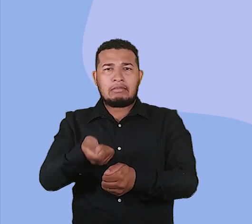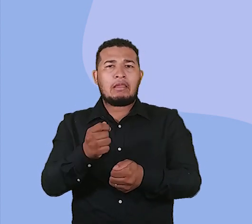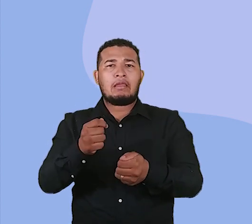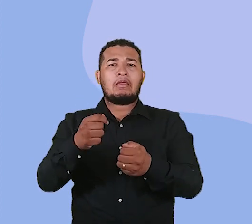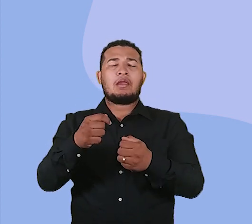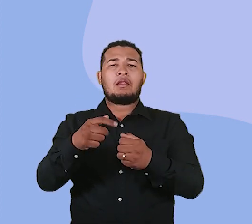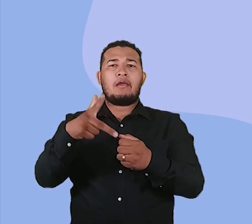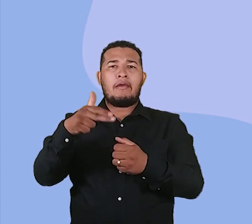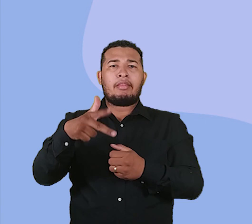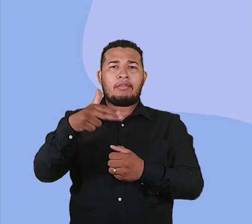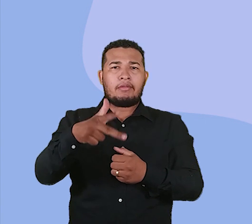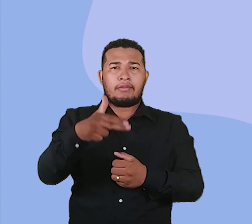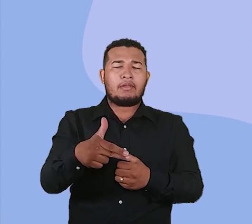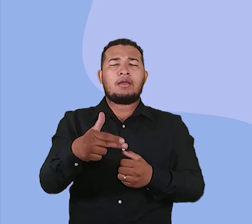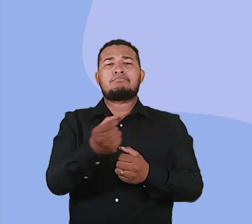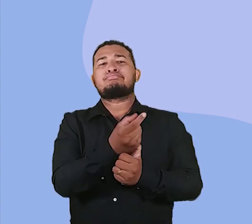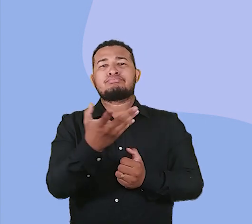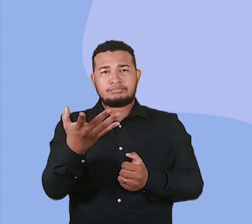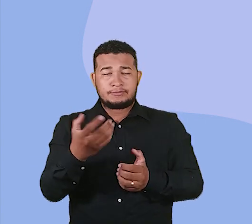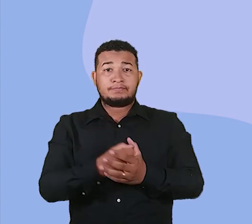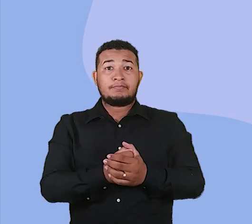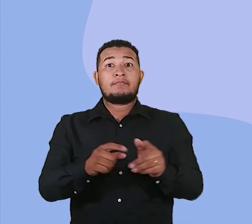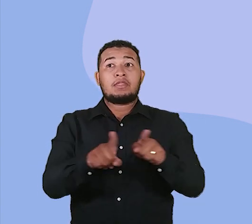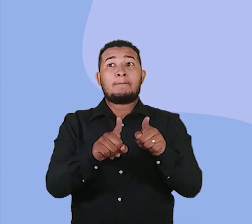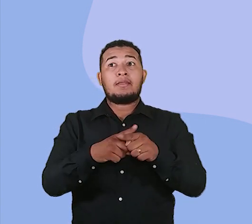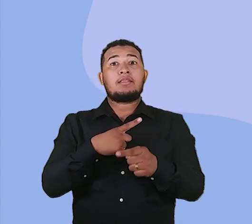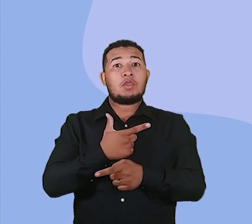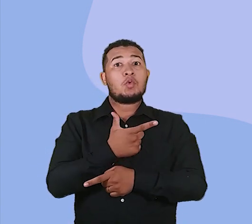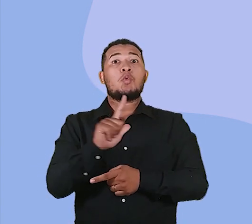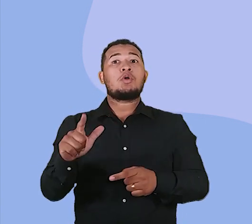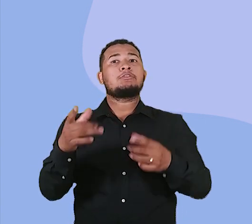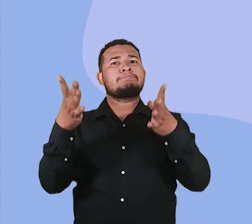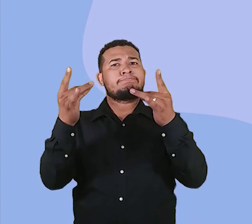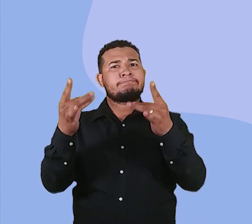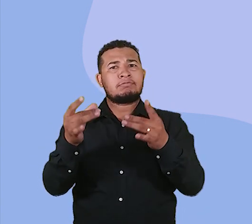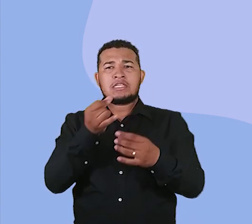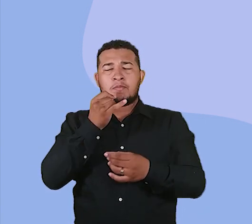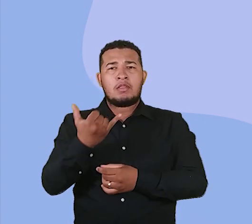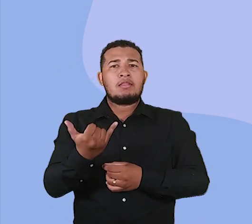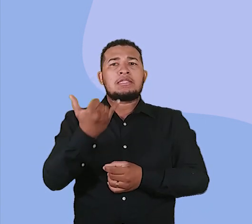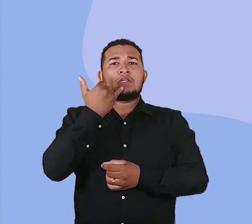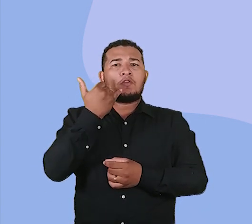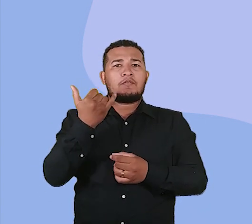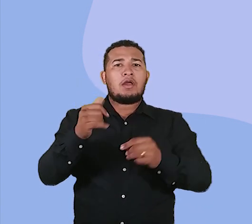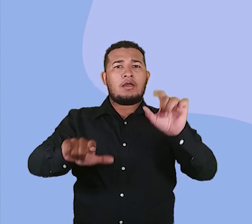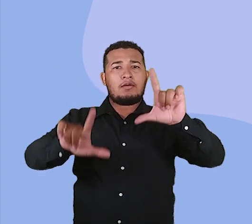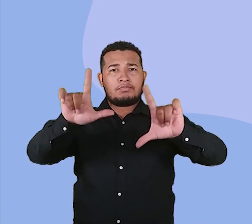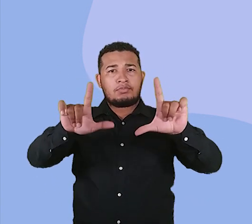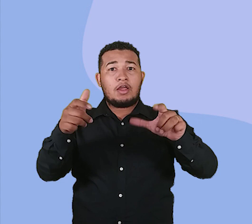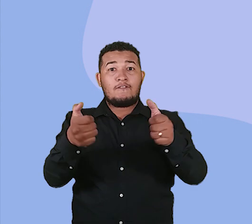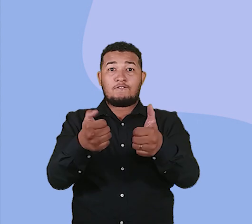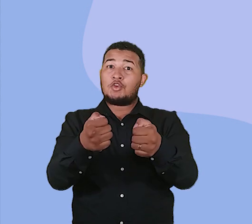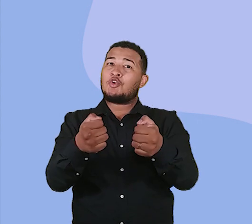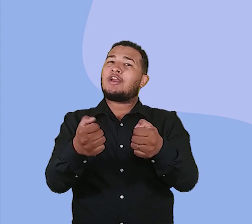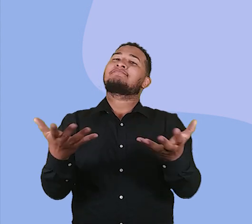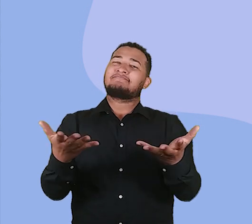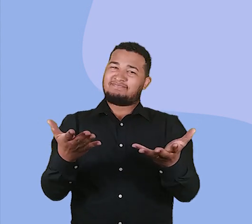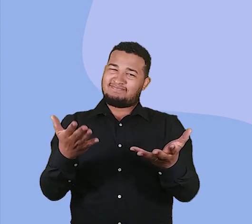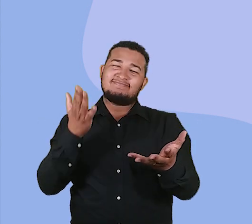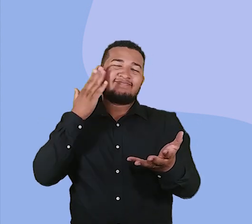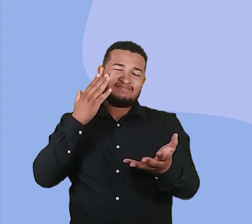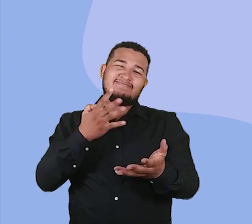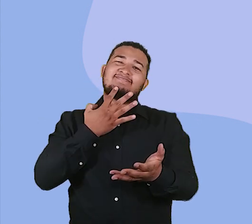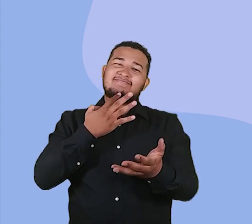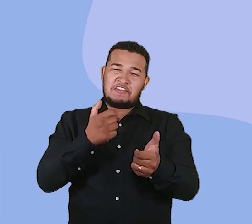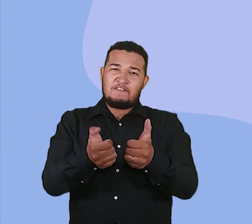mesmo tela alicate chave de fenda e as mais complexas celular televisão videogame né quem